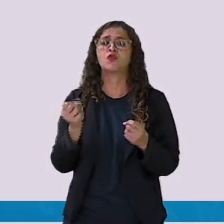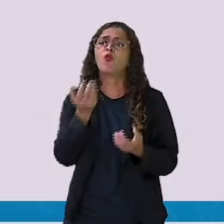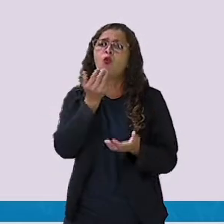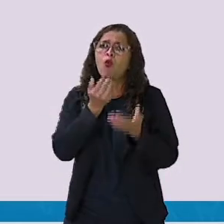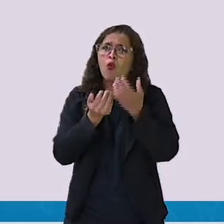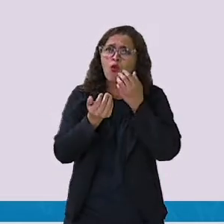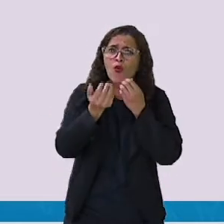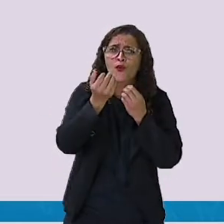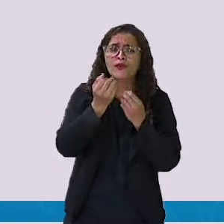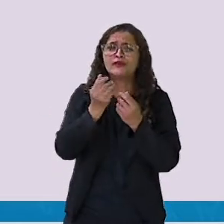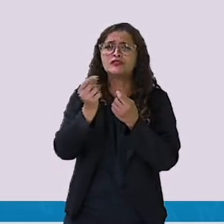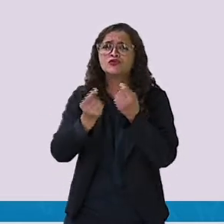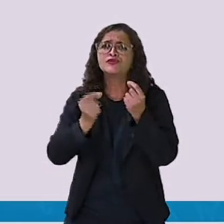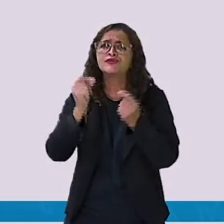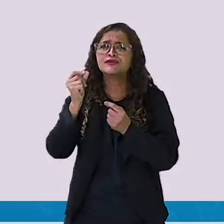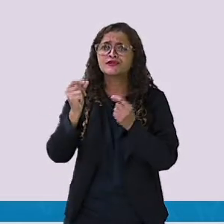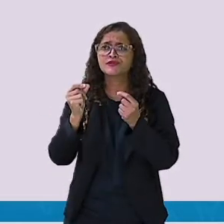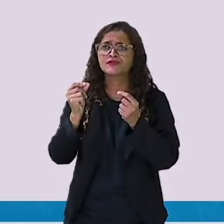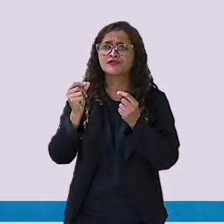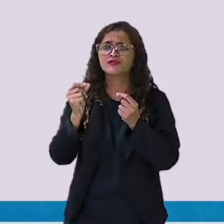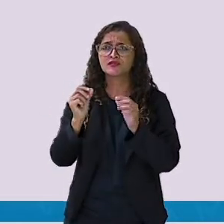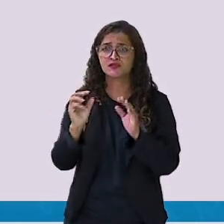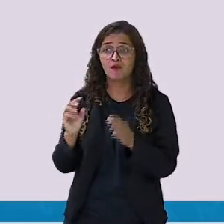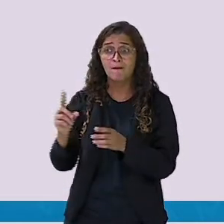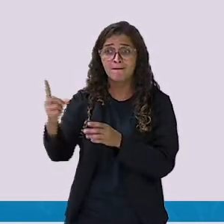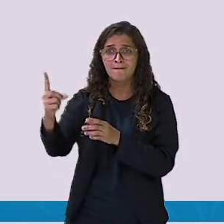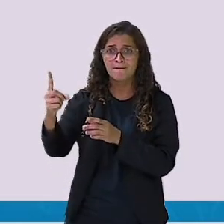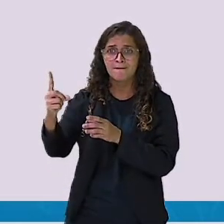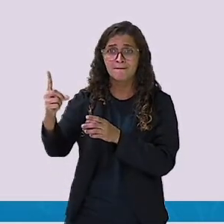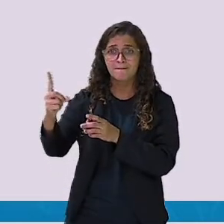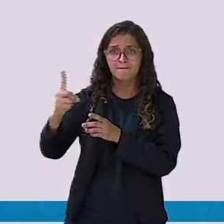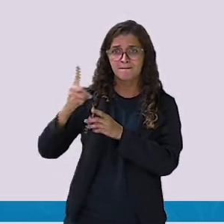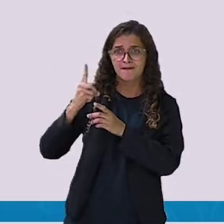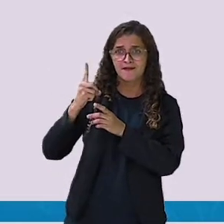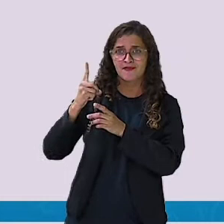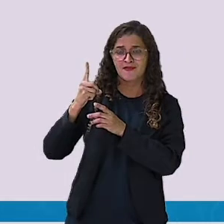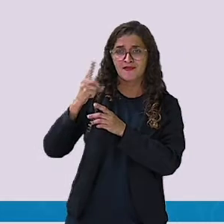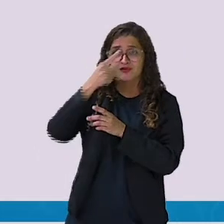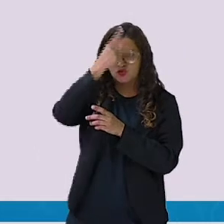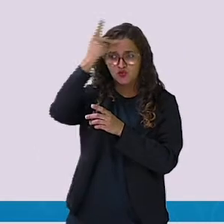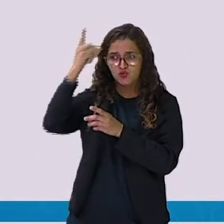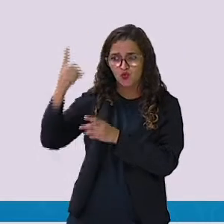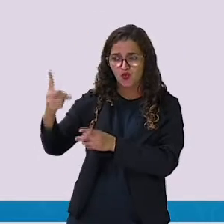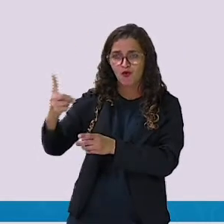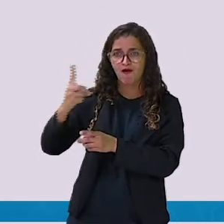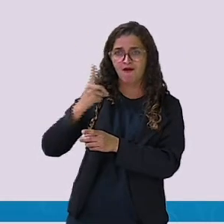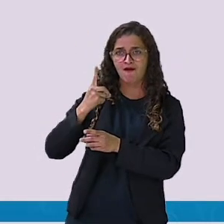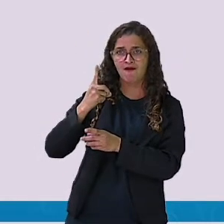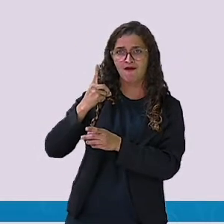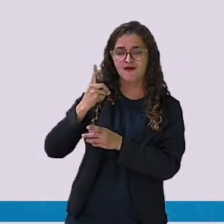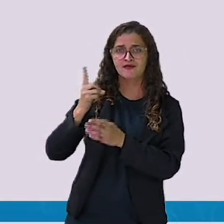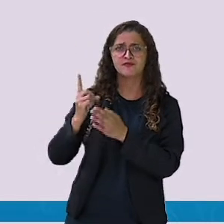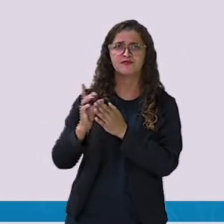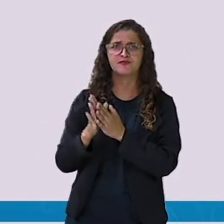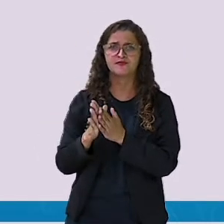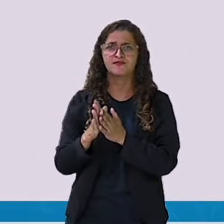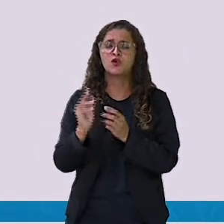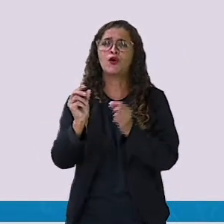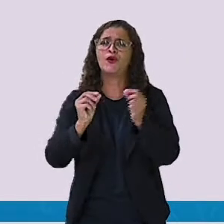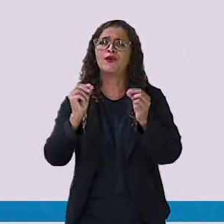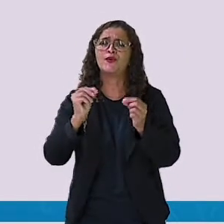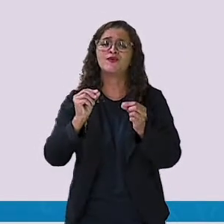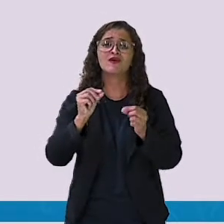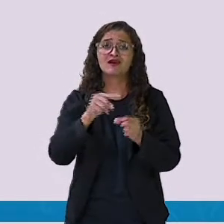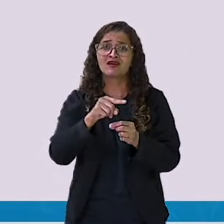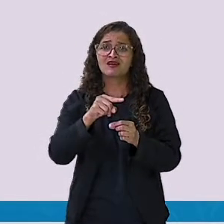produção direcionada ao consumidor final. Para a fabricação de mercadorias que atenda esse mercado,